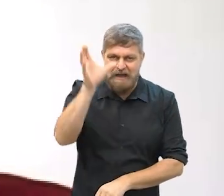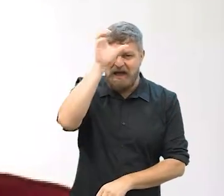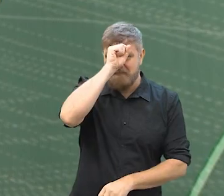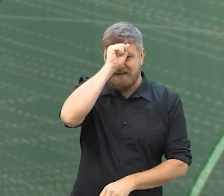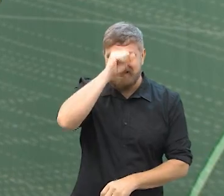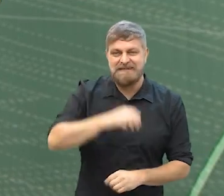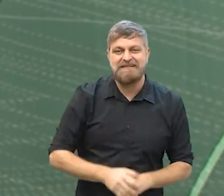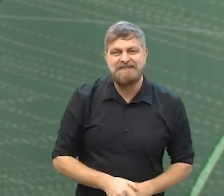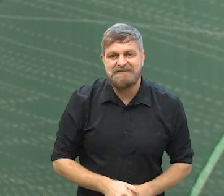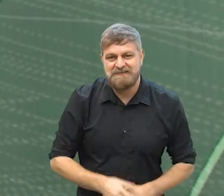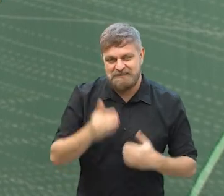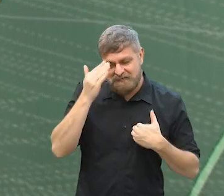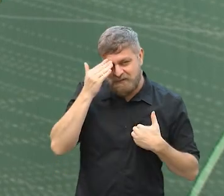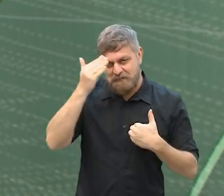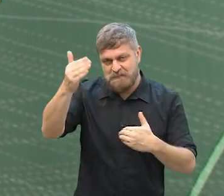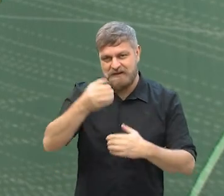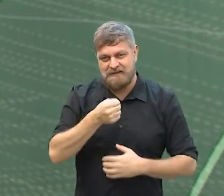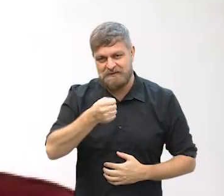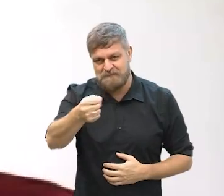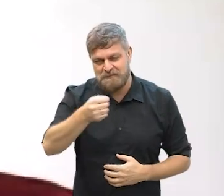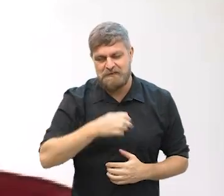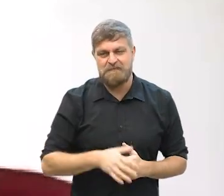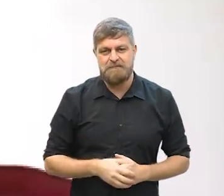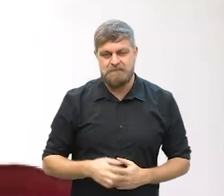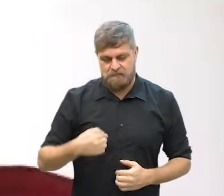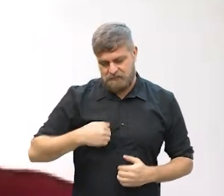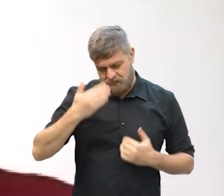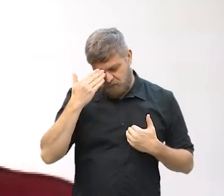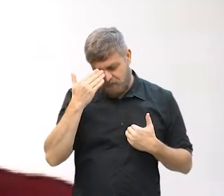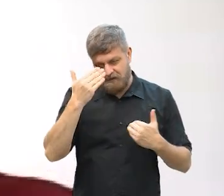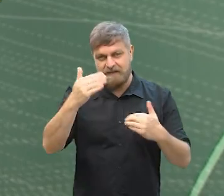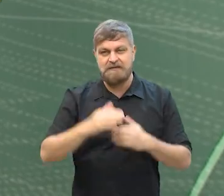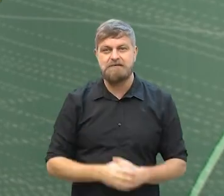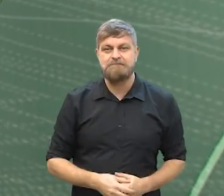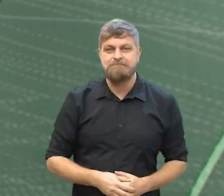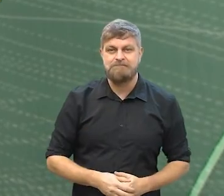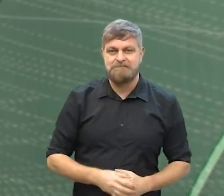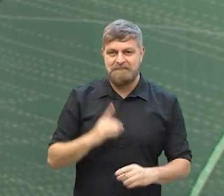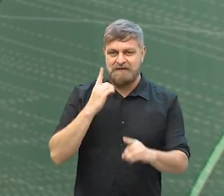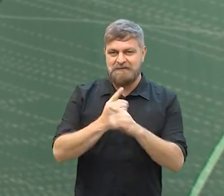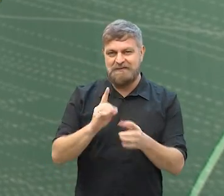tá bom, obrigado, João Paulo, valeu pela entrevista. Eu que agradeço.